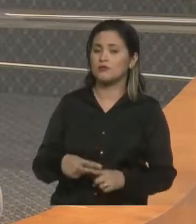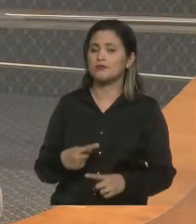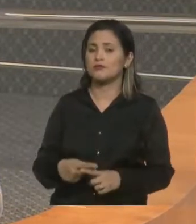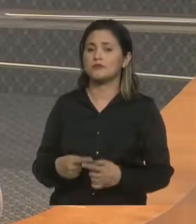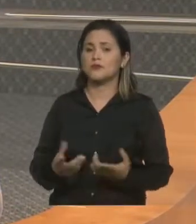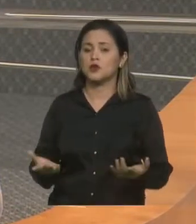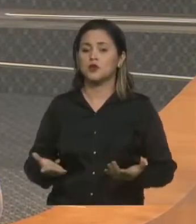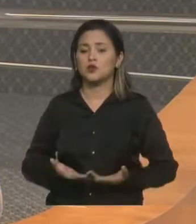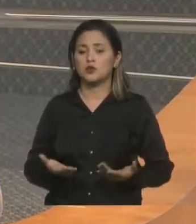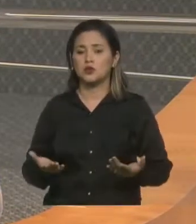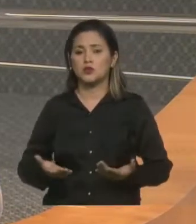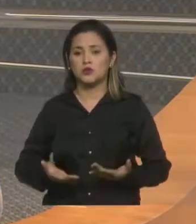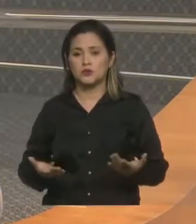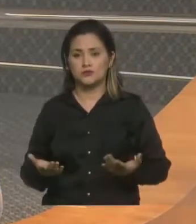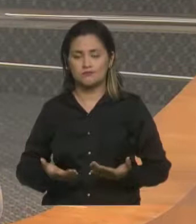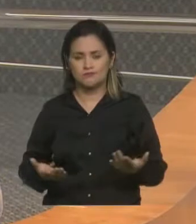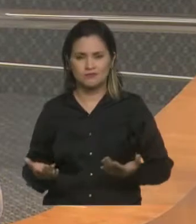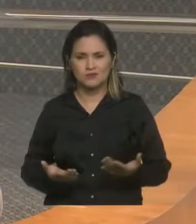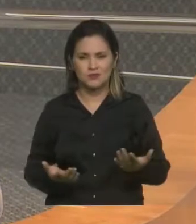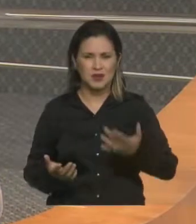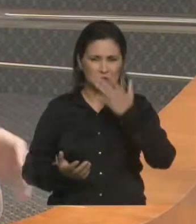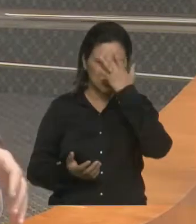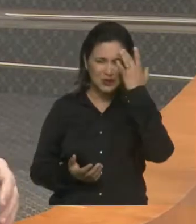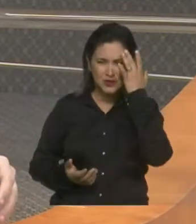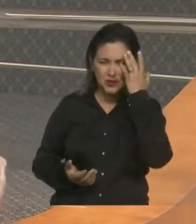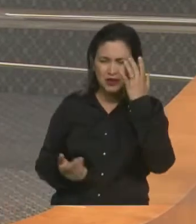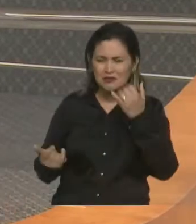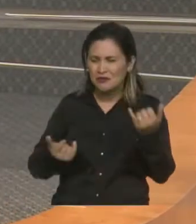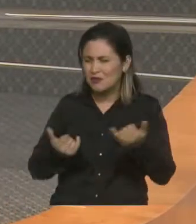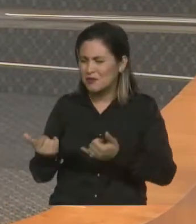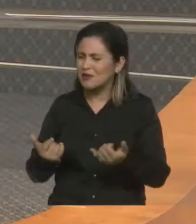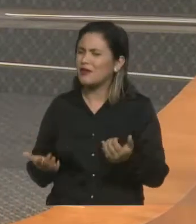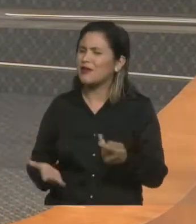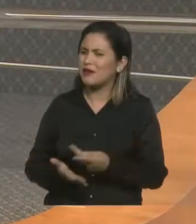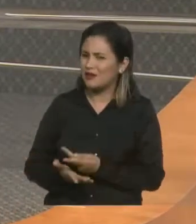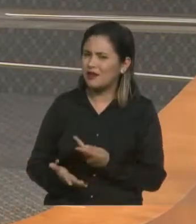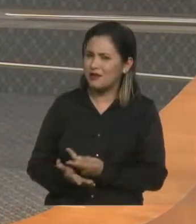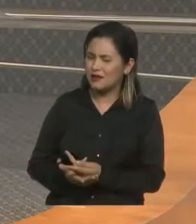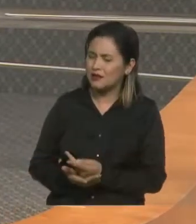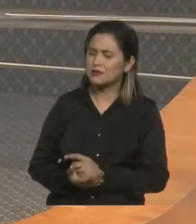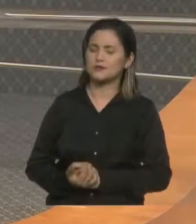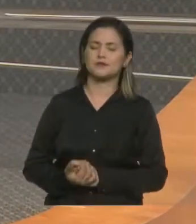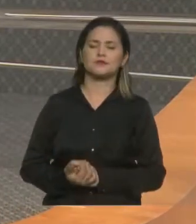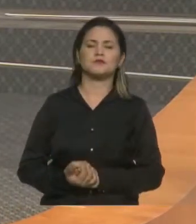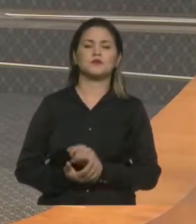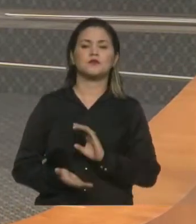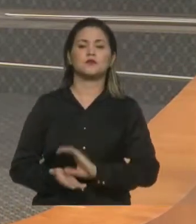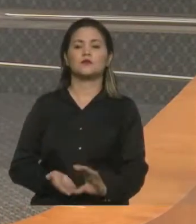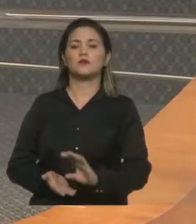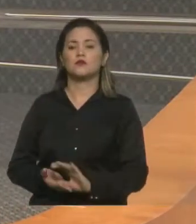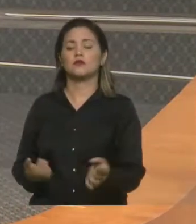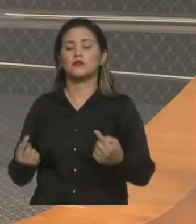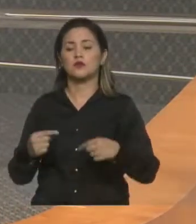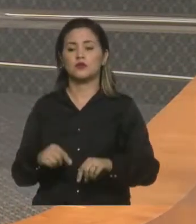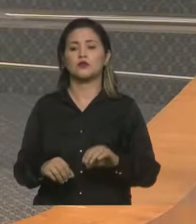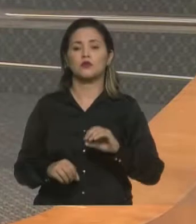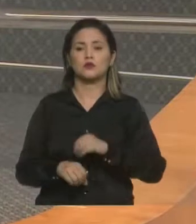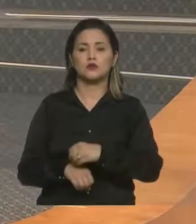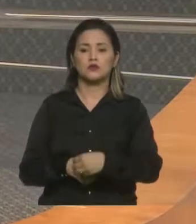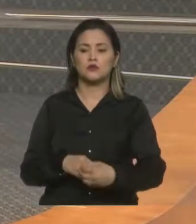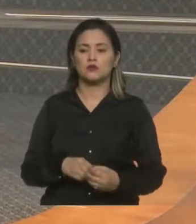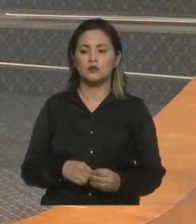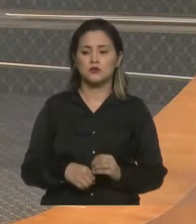agentes altamente ativos, o Fundo Estadual de Combate ao Câncer é o equivalente hoje a mais ou